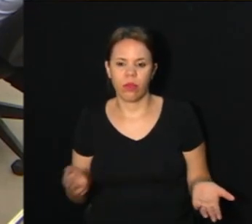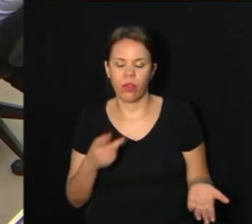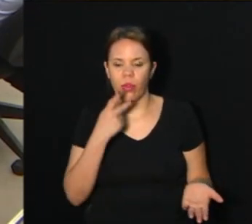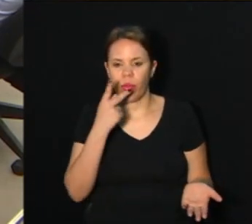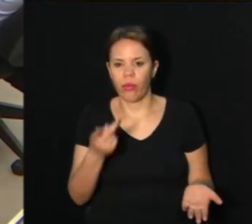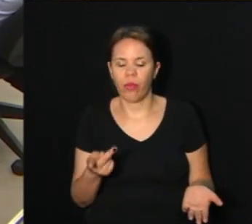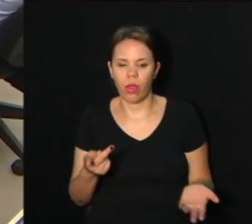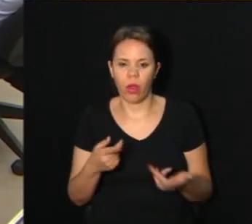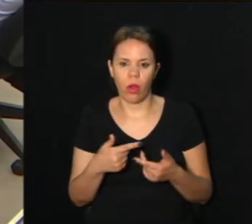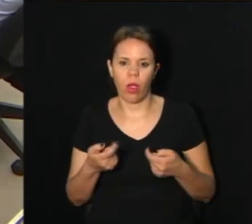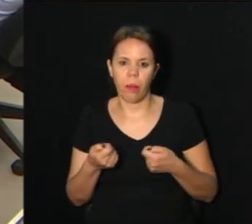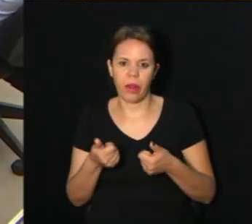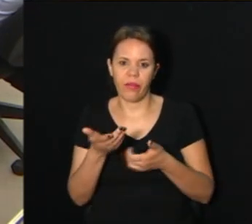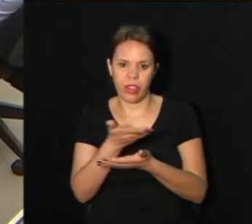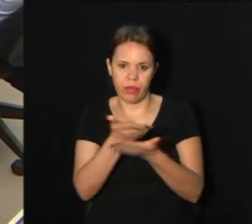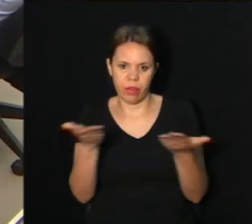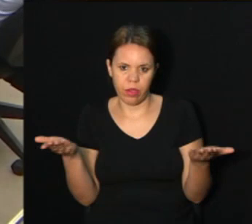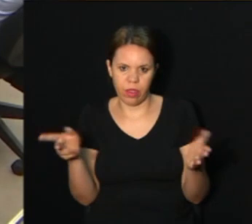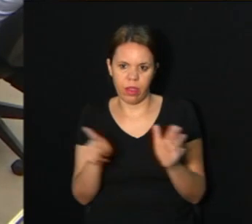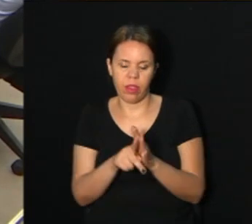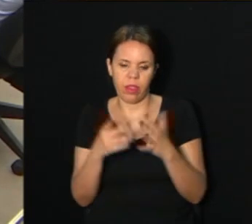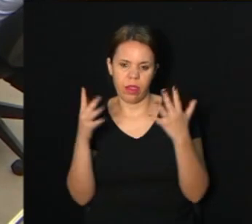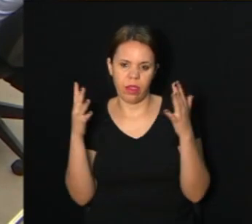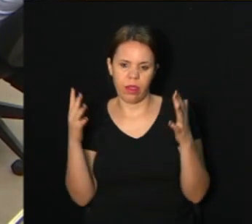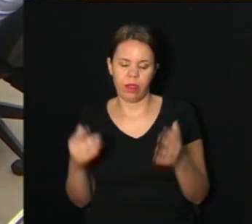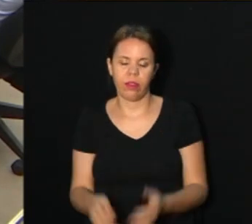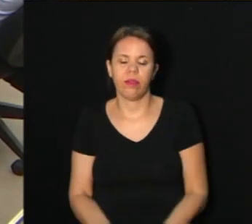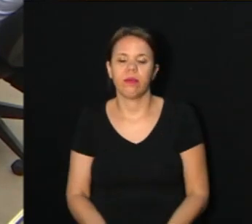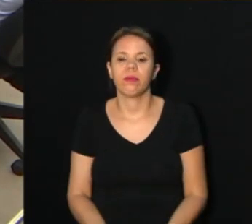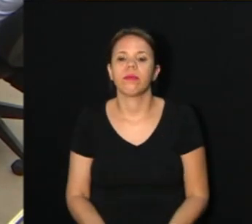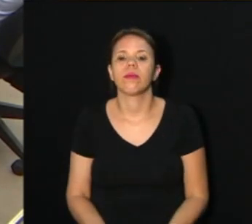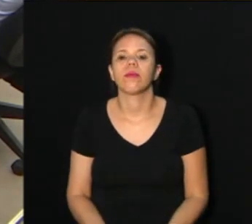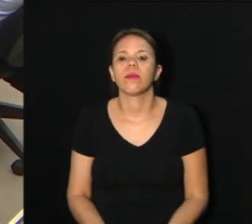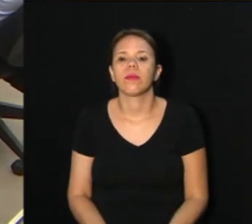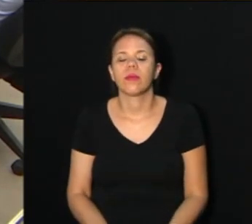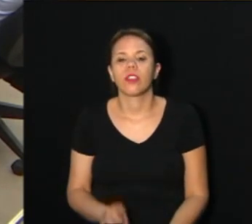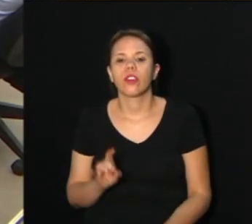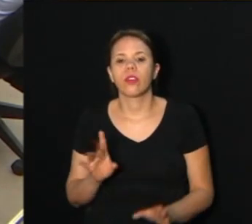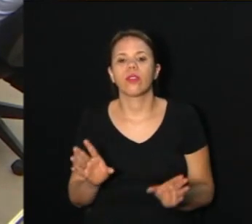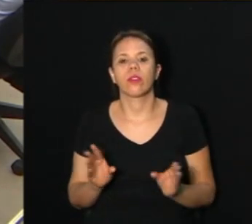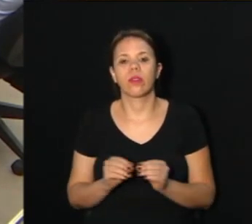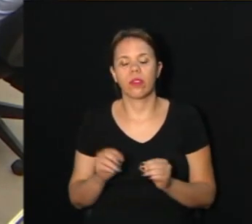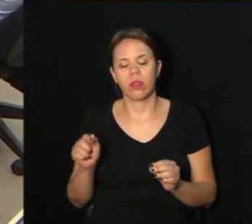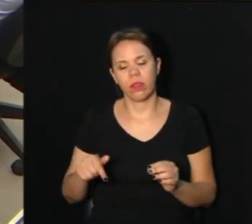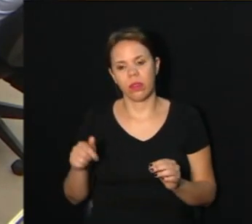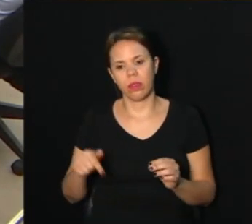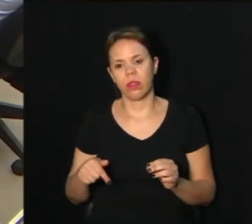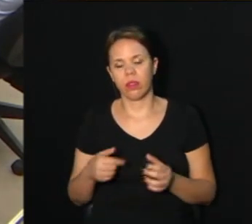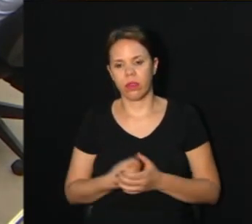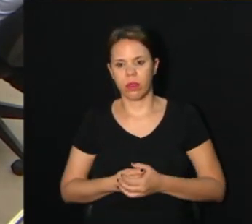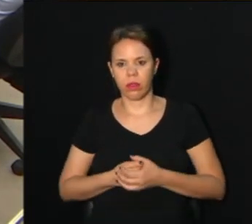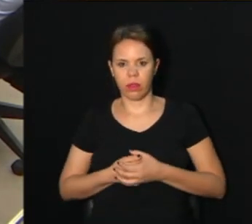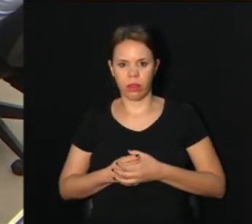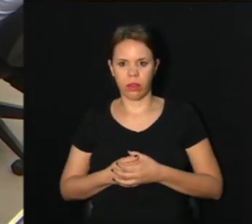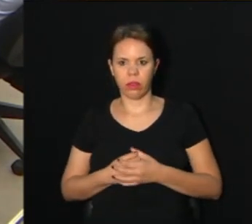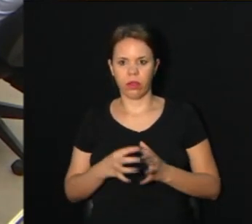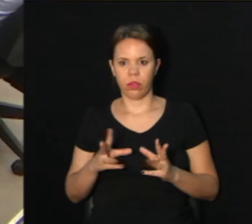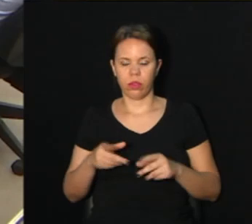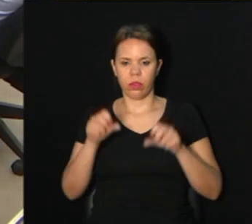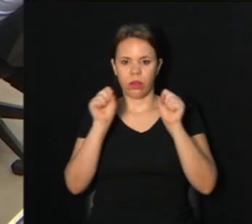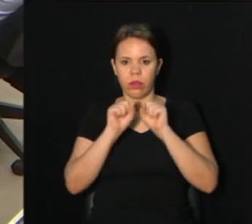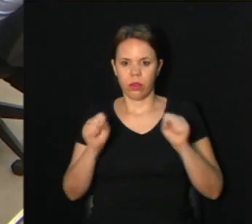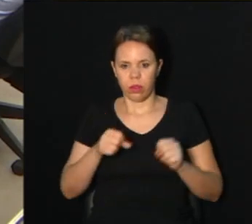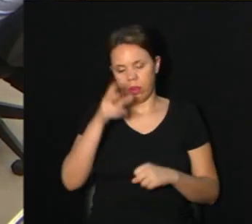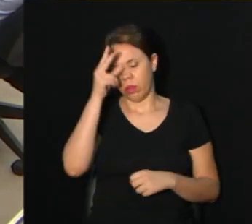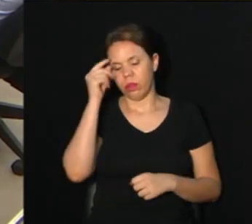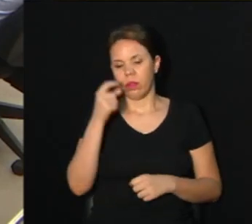com alguma coisa que beneficia vocês, aí vocês batem palma. Então, só para resumir, que aqui, tanto aqui, todo o sistema público de